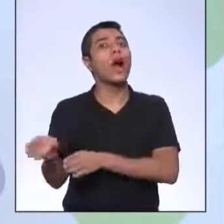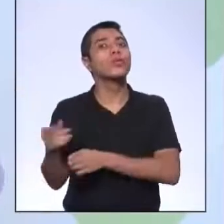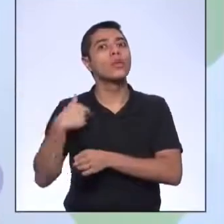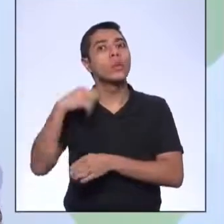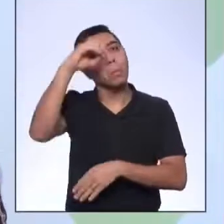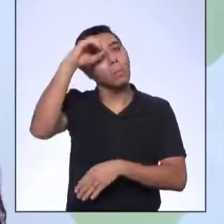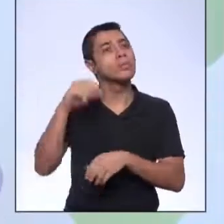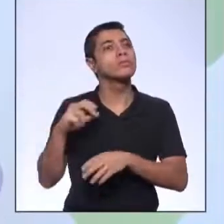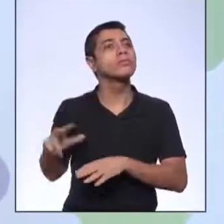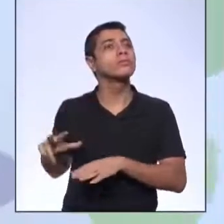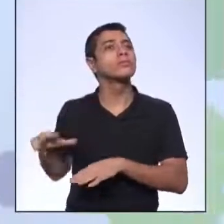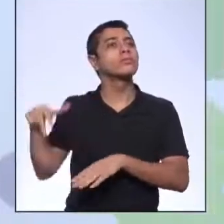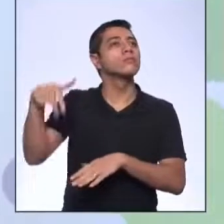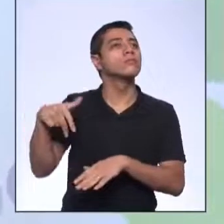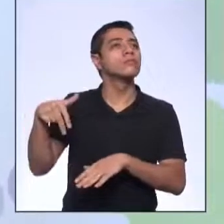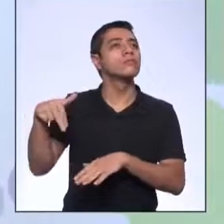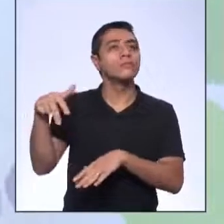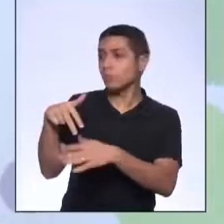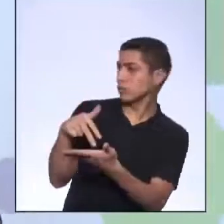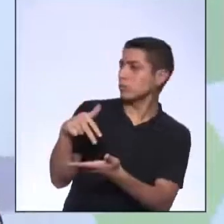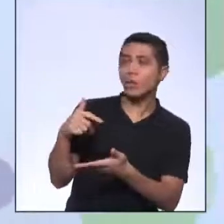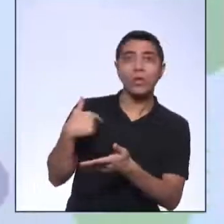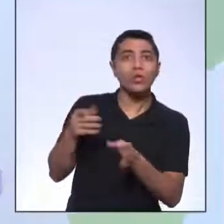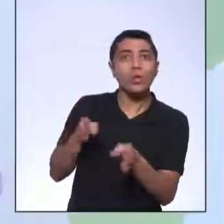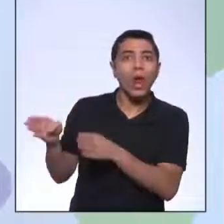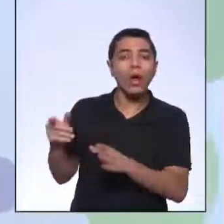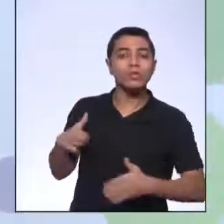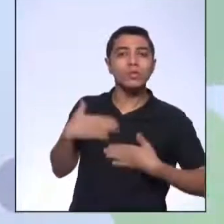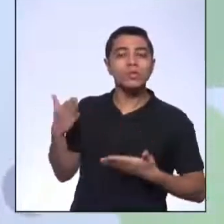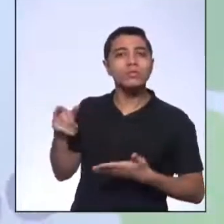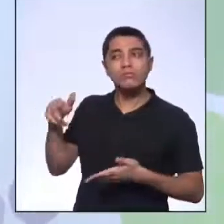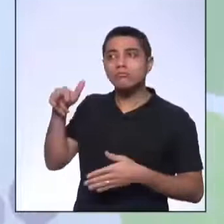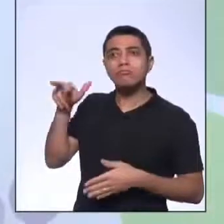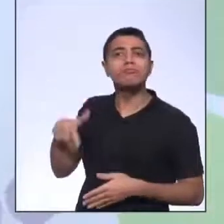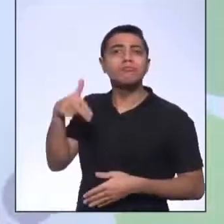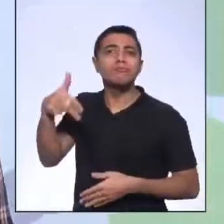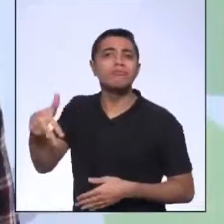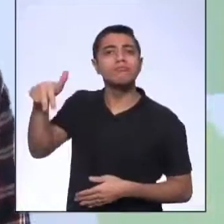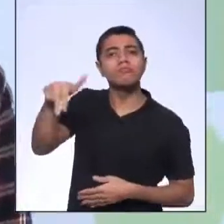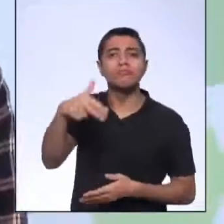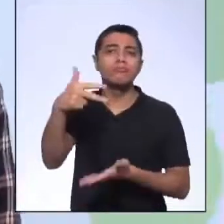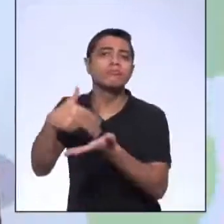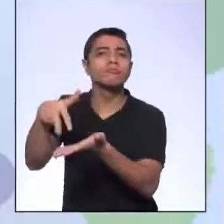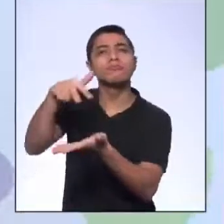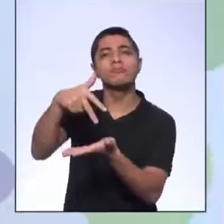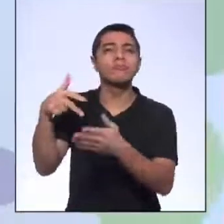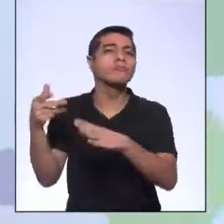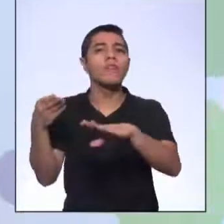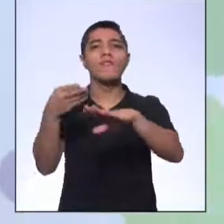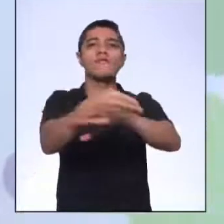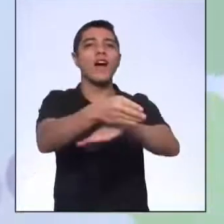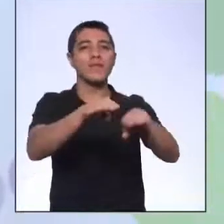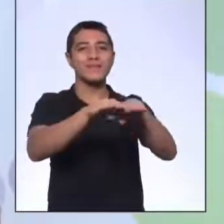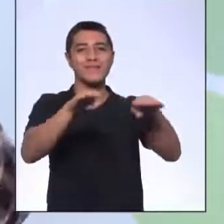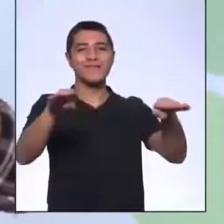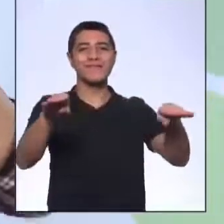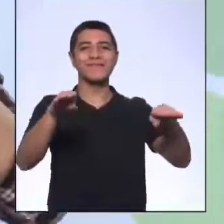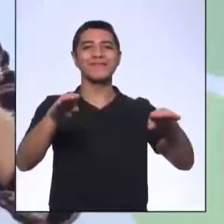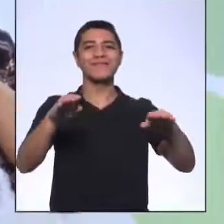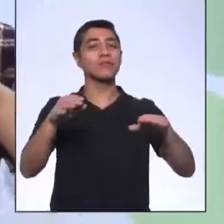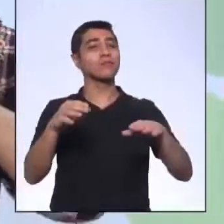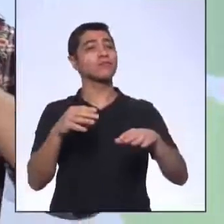companhia ele levantar vai começar a fazer evoluções ali do seu lado e andando pelos corredores até subir ao palco então